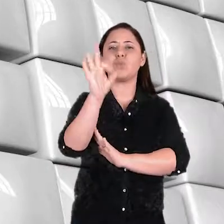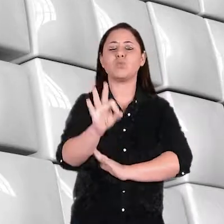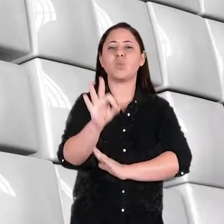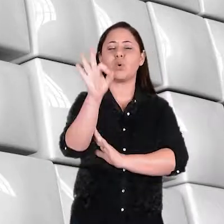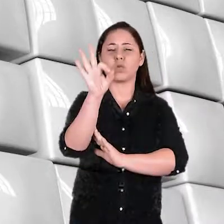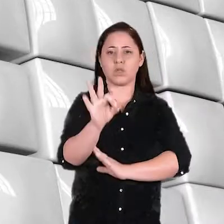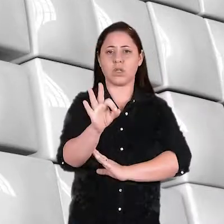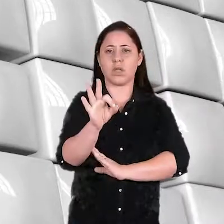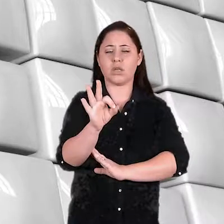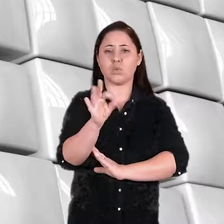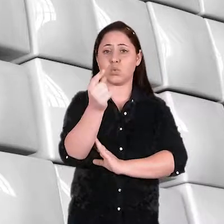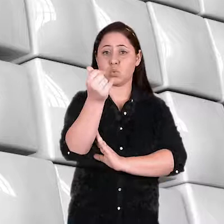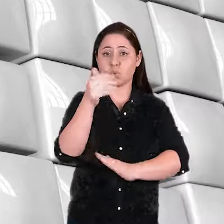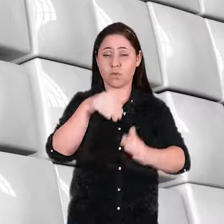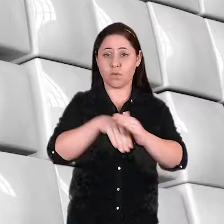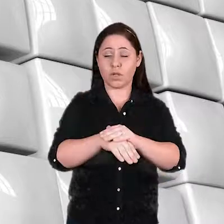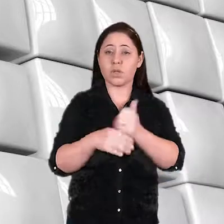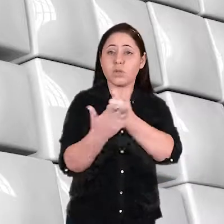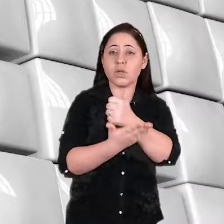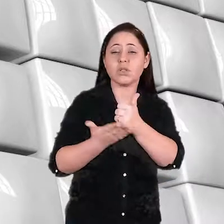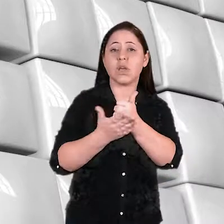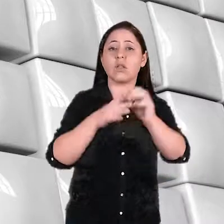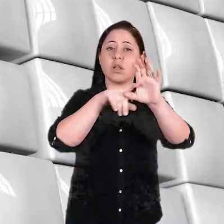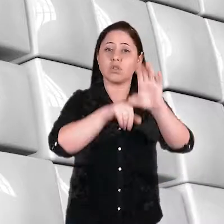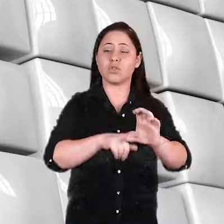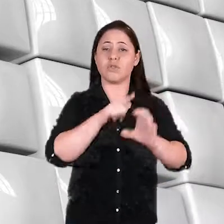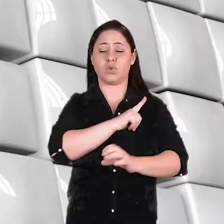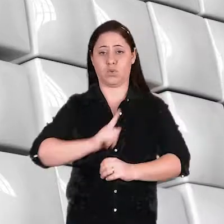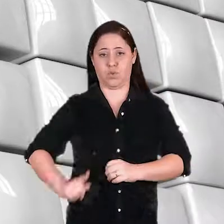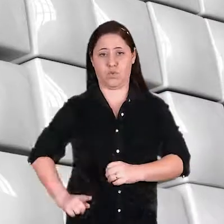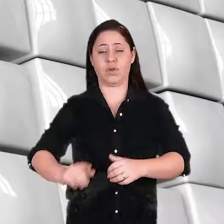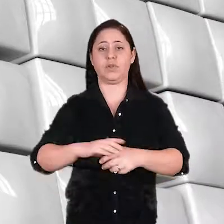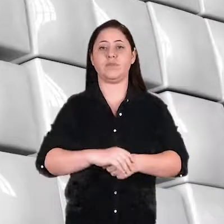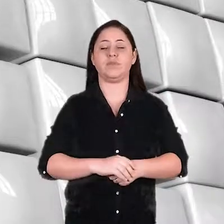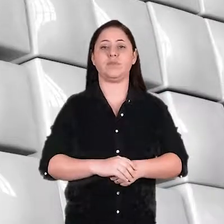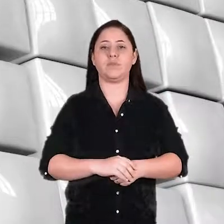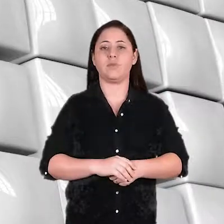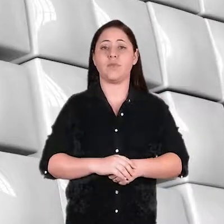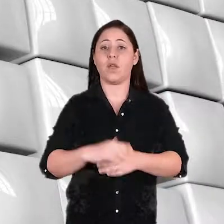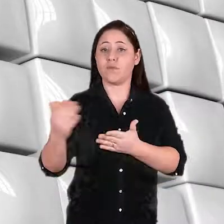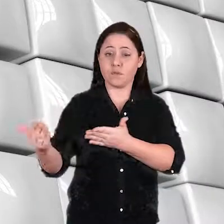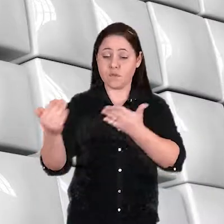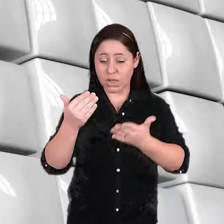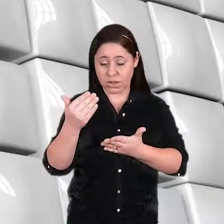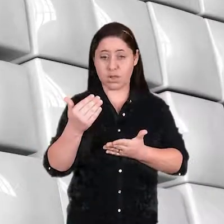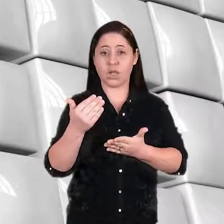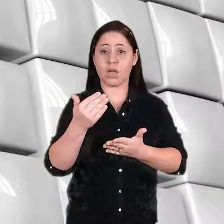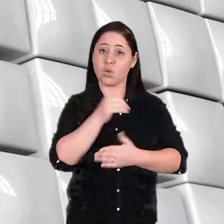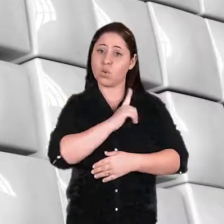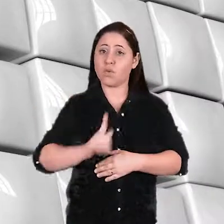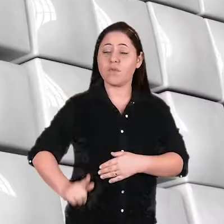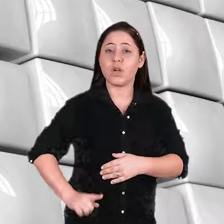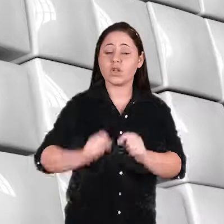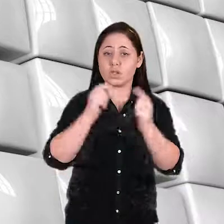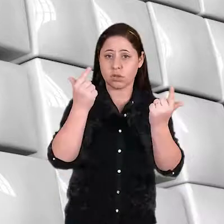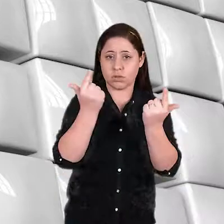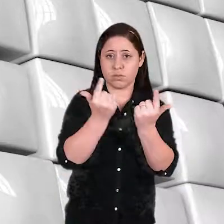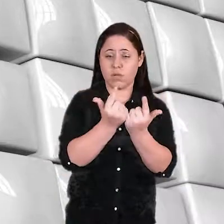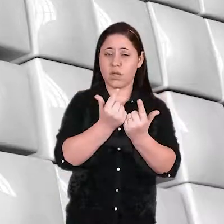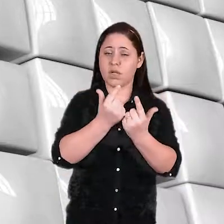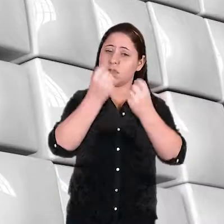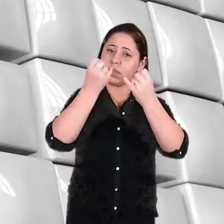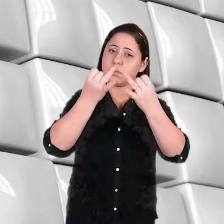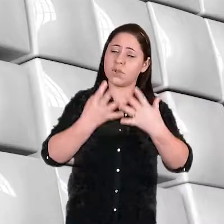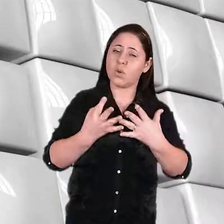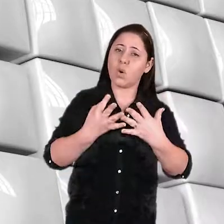mínimo de 20% no fundo com base na dívida do governo. Em sua vinda à Assembleia, o